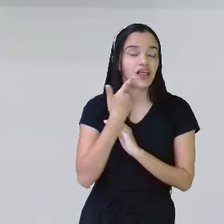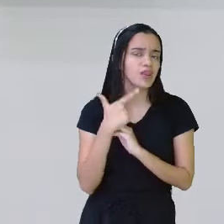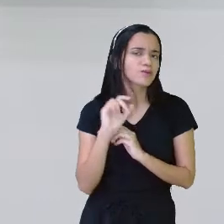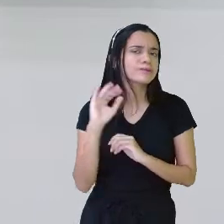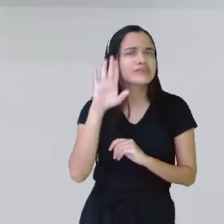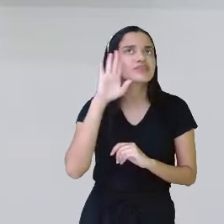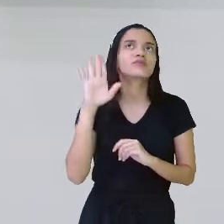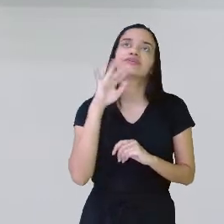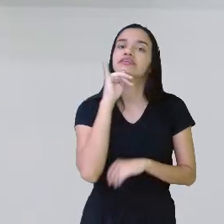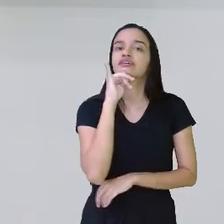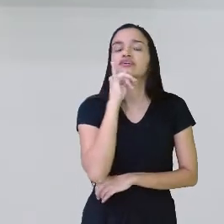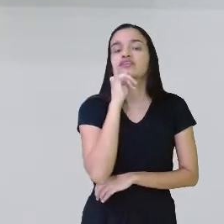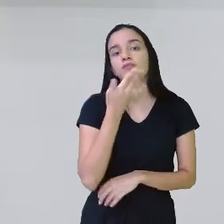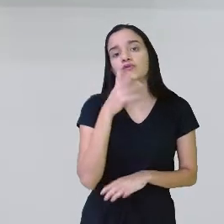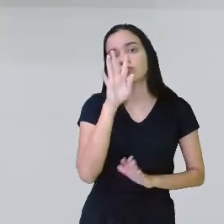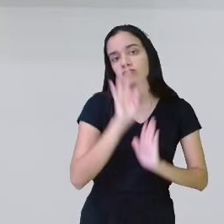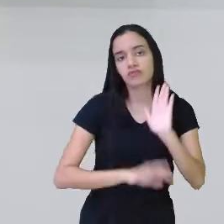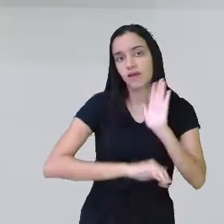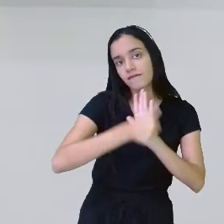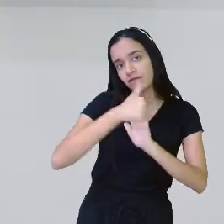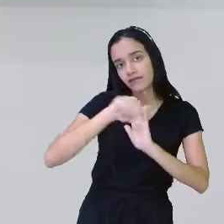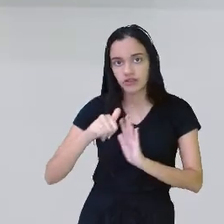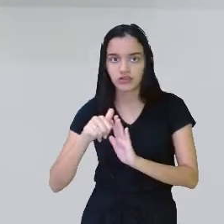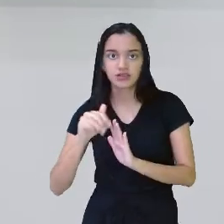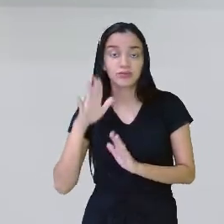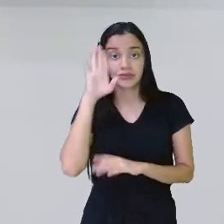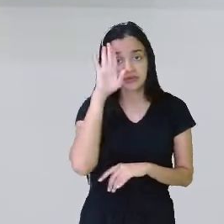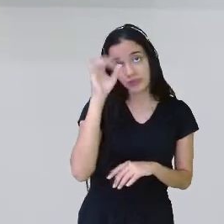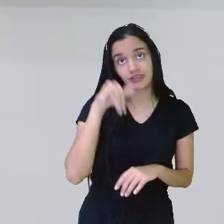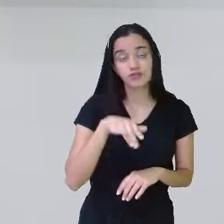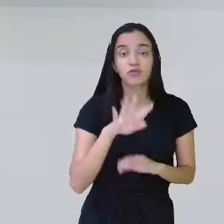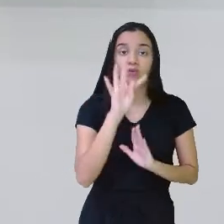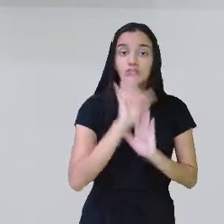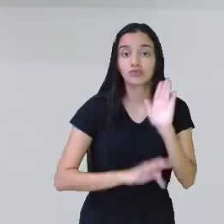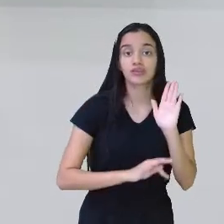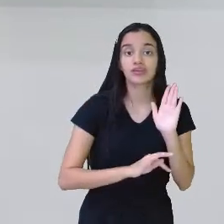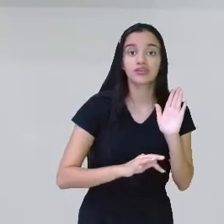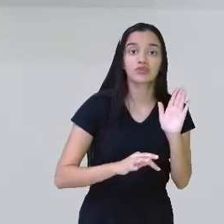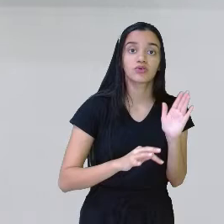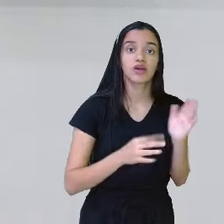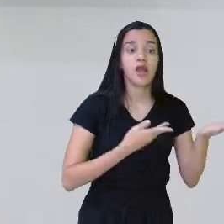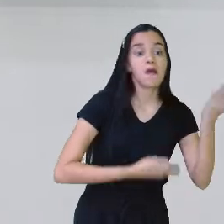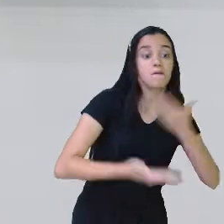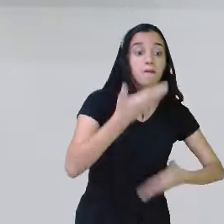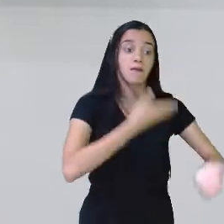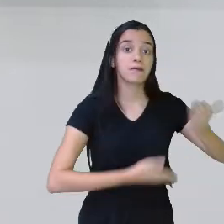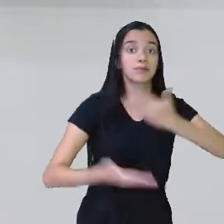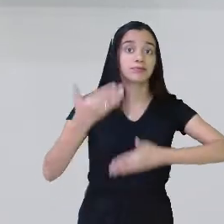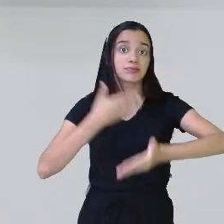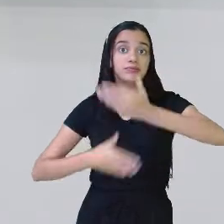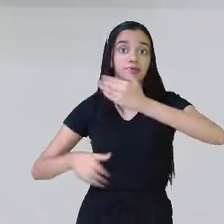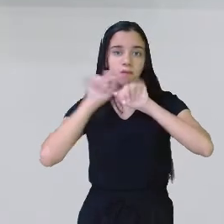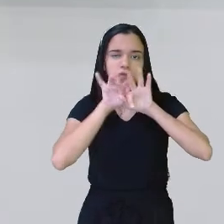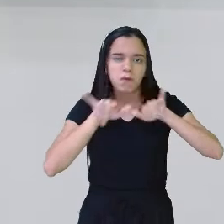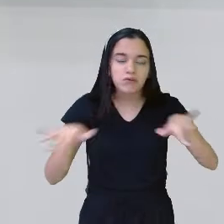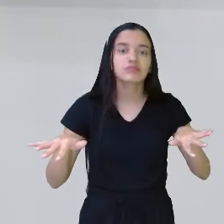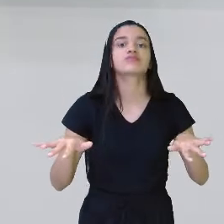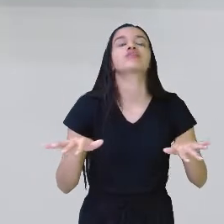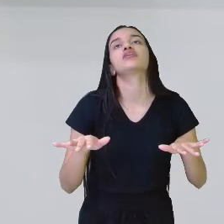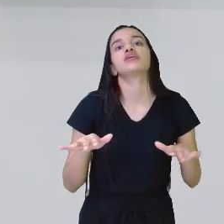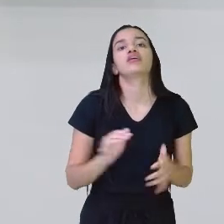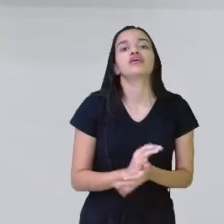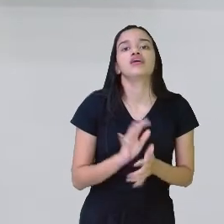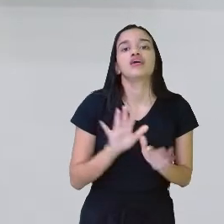se for, por exemplo, um texto que vai ser avaliado, principalmente se for um texto que vai circular na grande mídia, ou que vai ser um